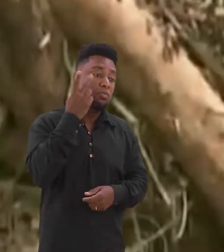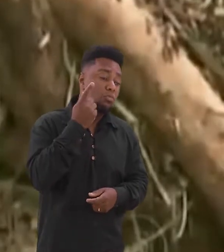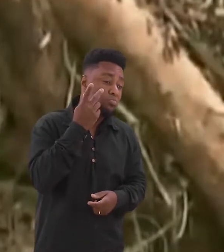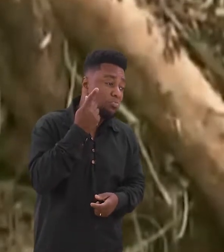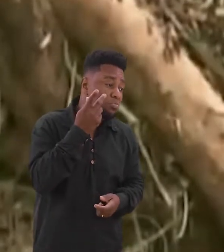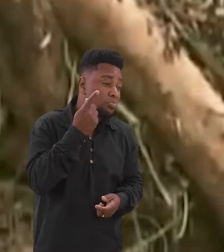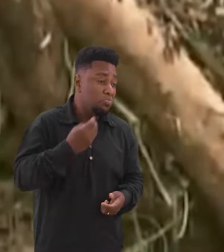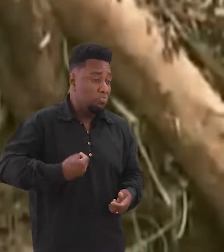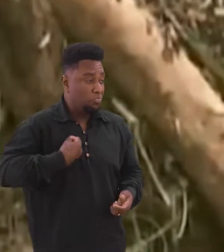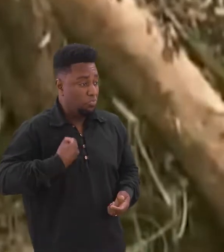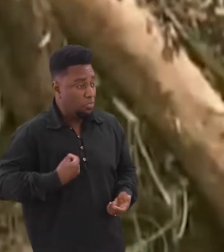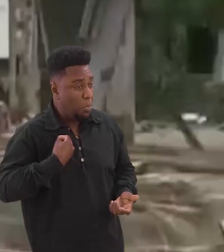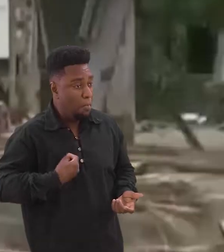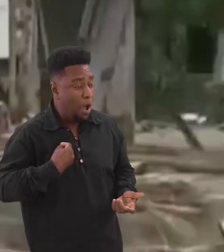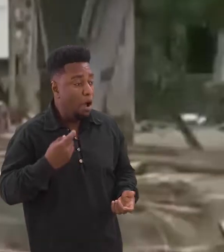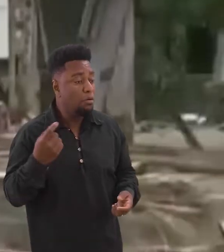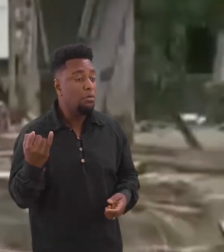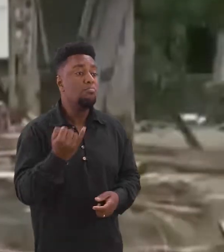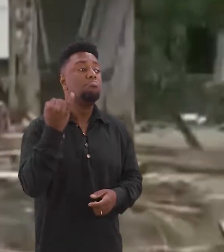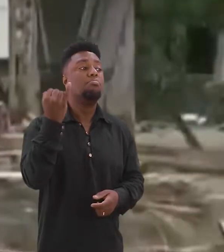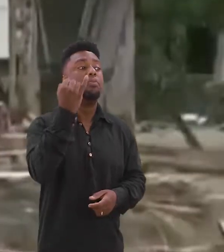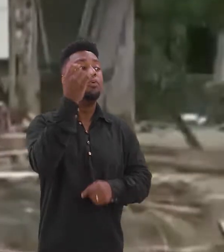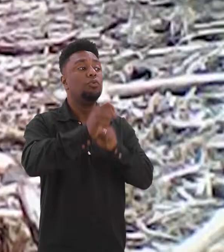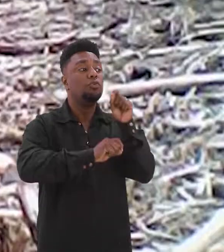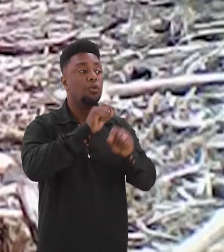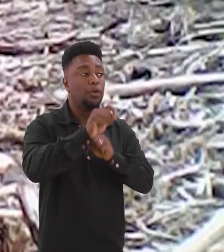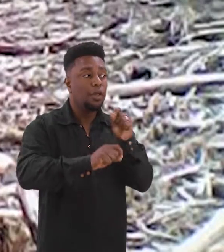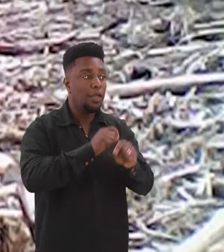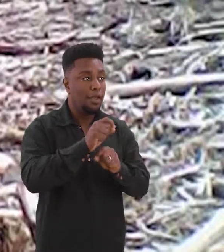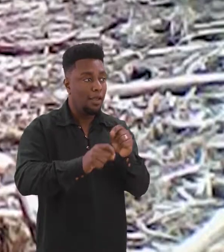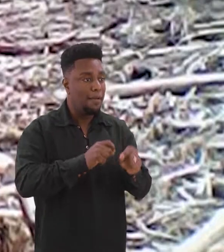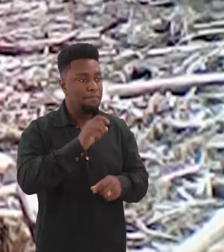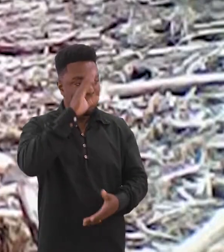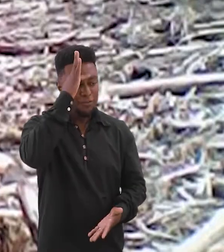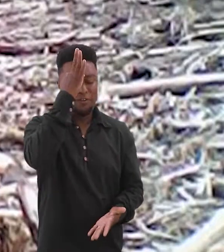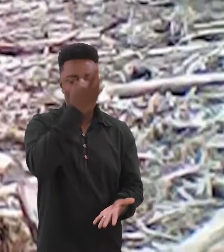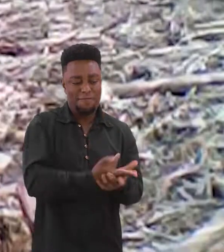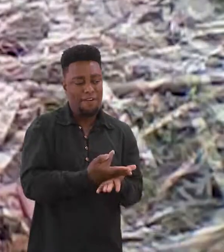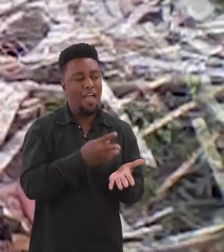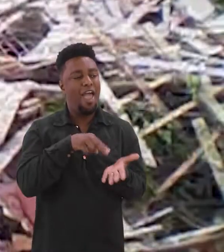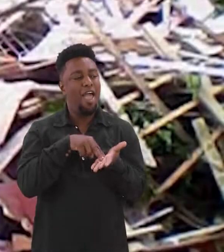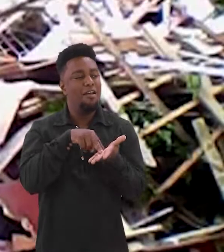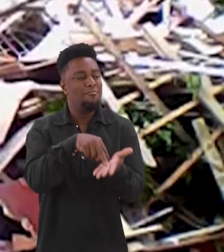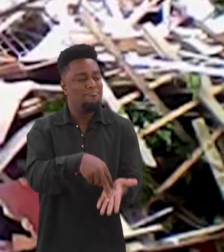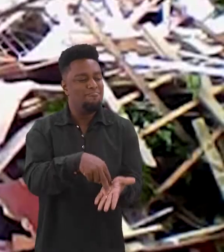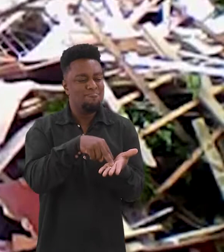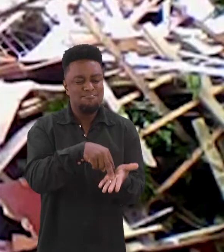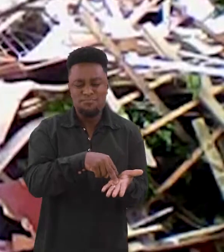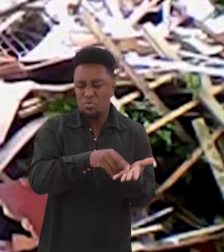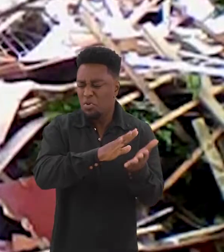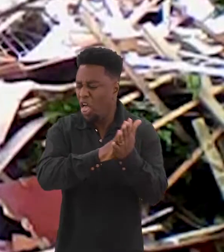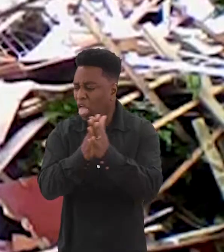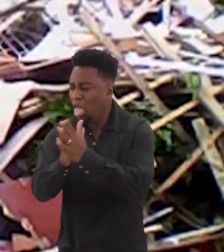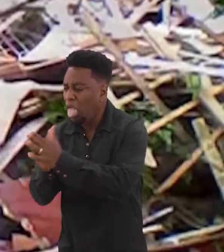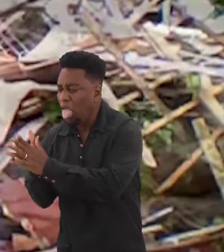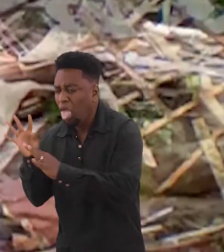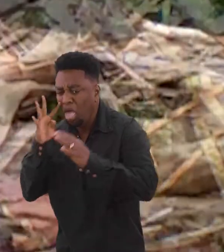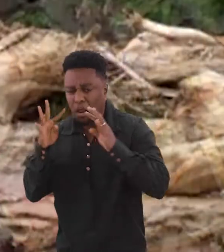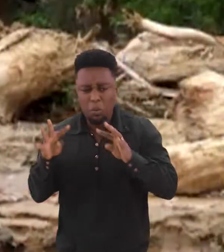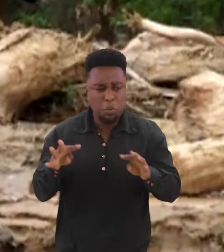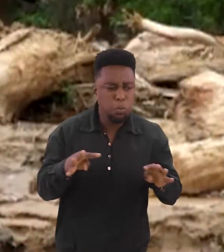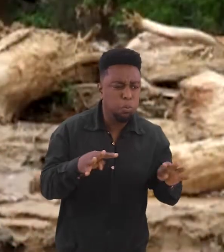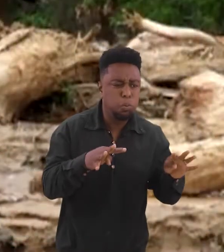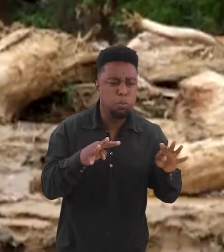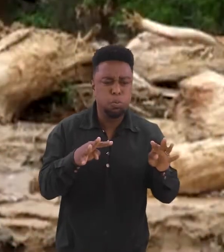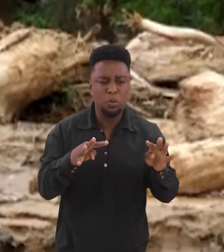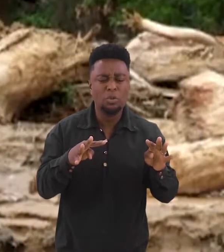vida normal e, o mais importante, a nossa fé estava fortalecida no meio da destruição. A nossa